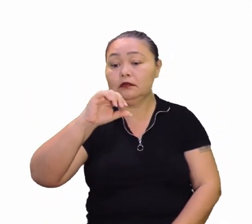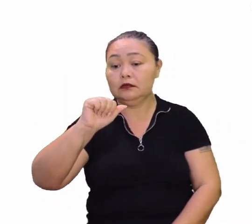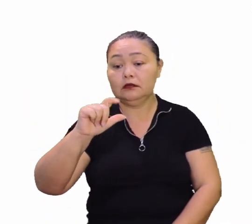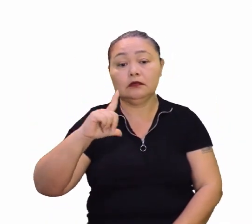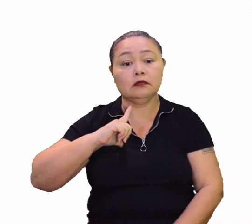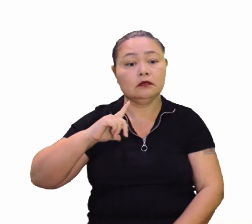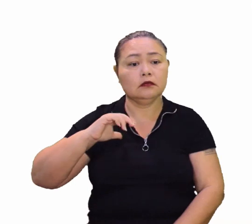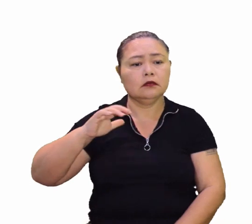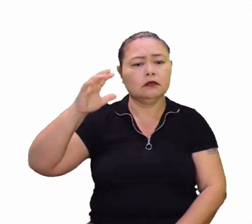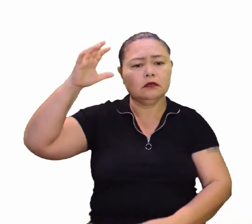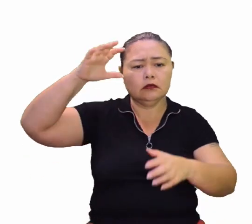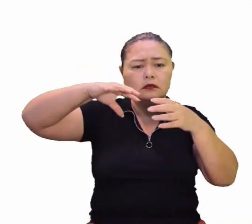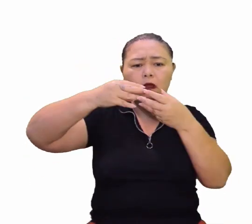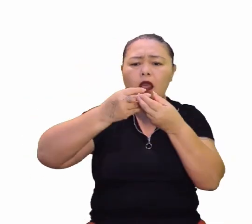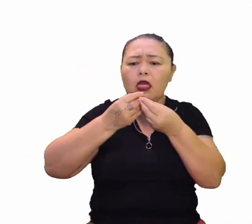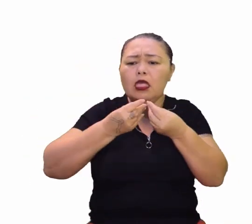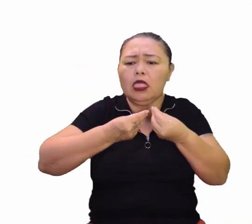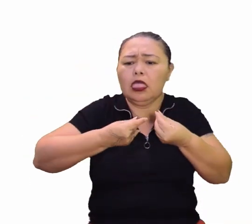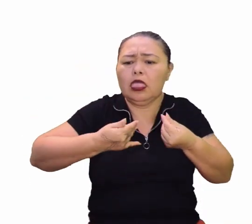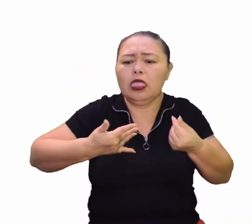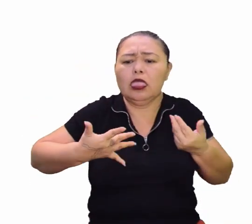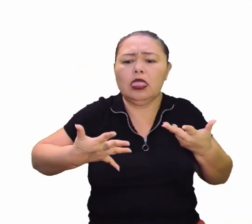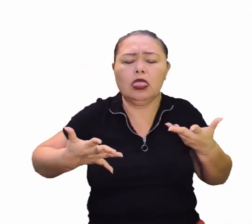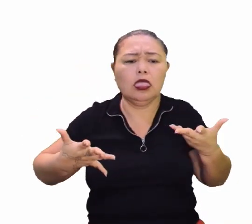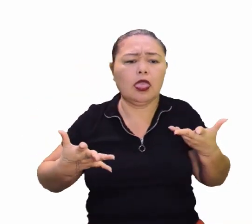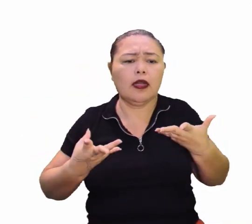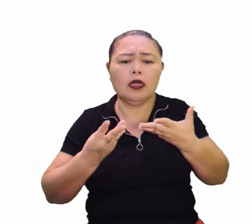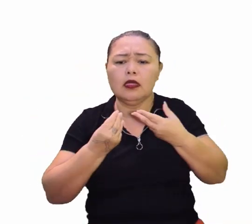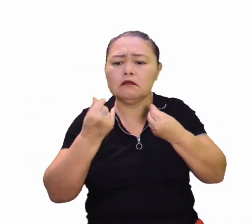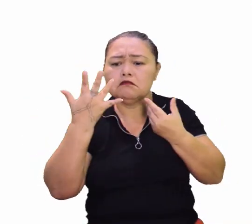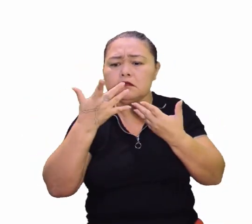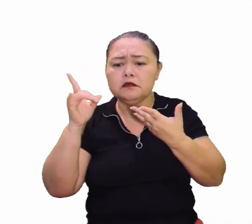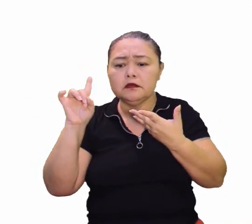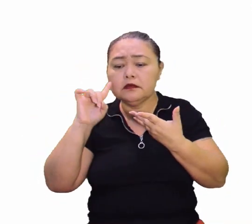É monumento que fica desgastado,